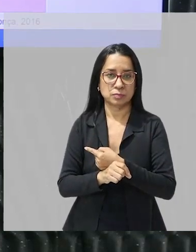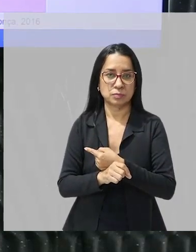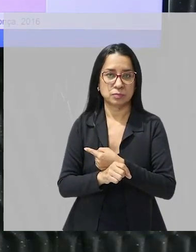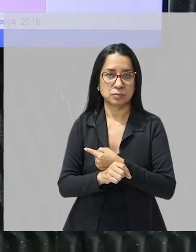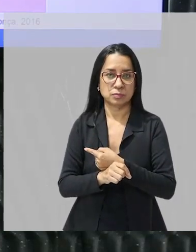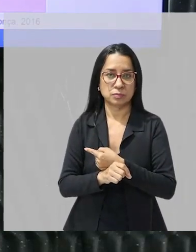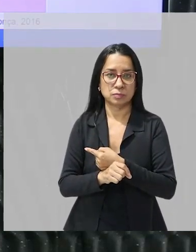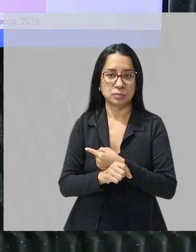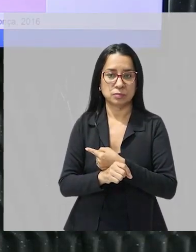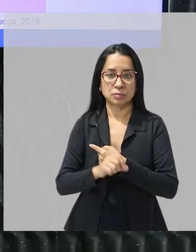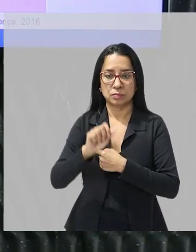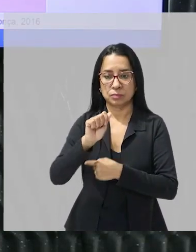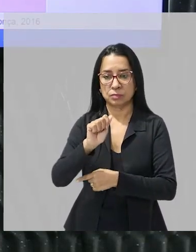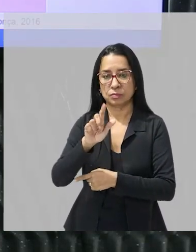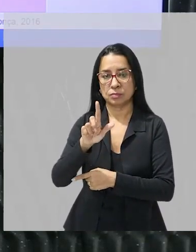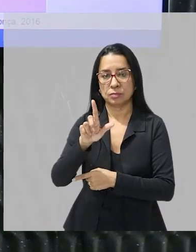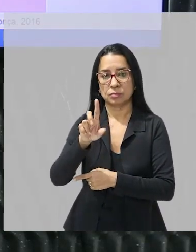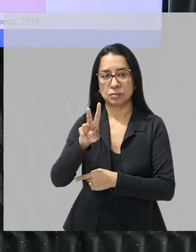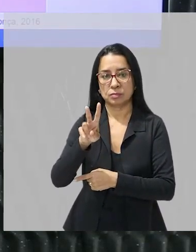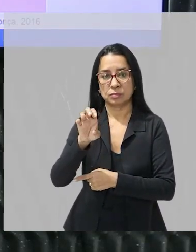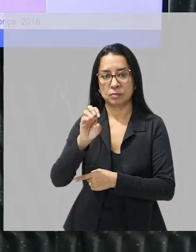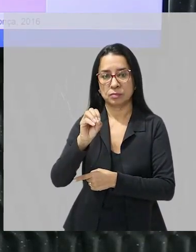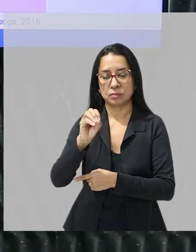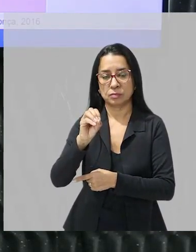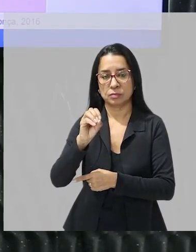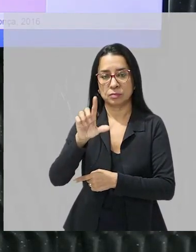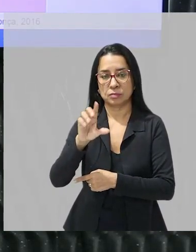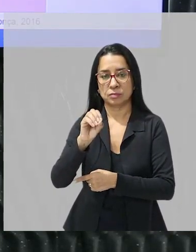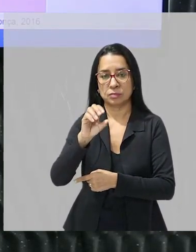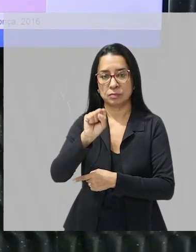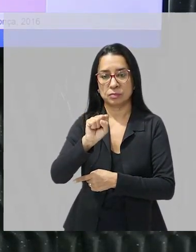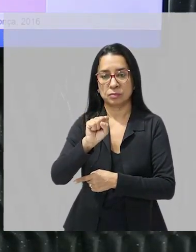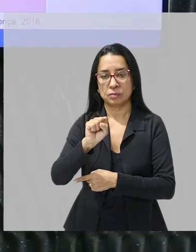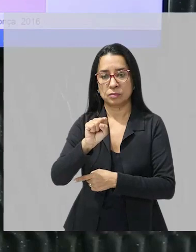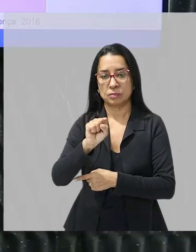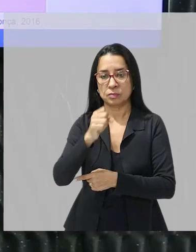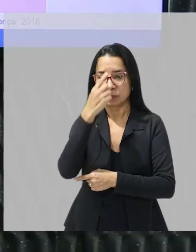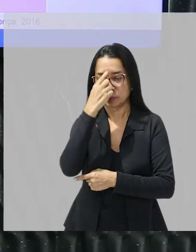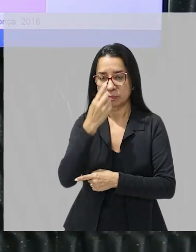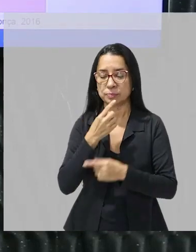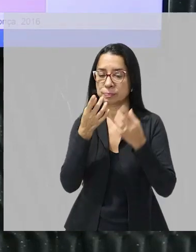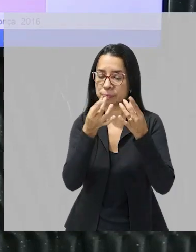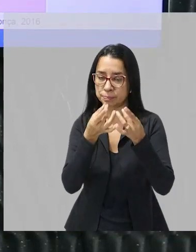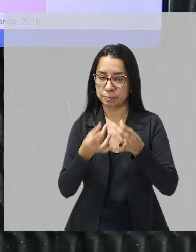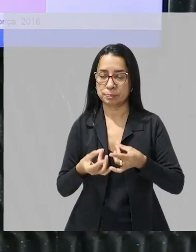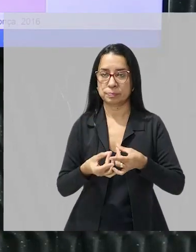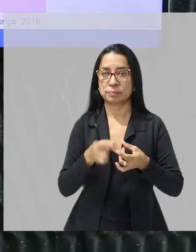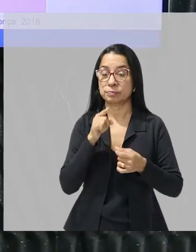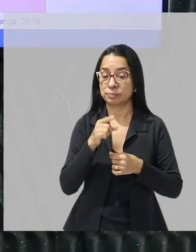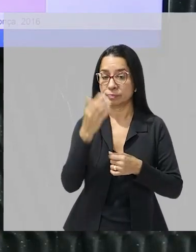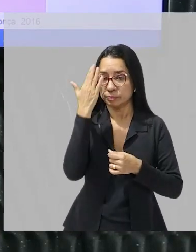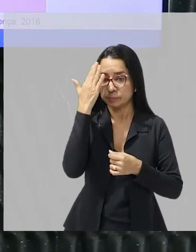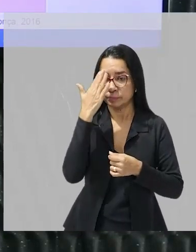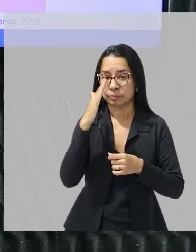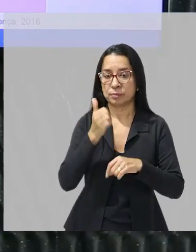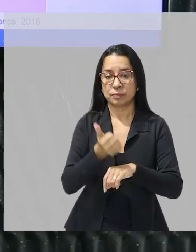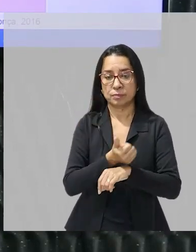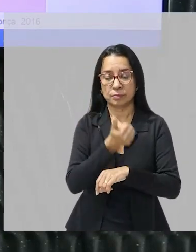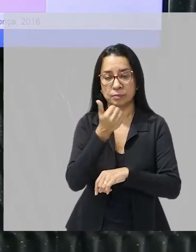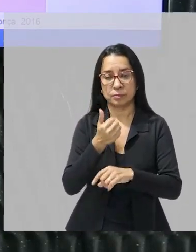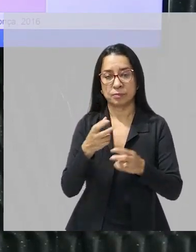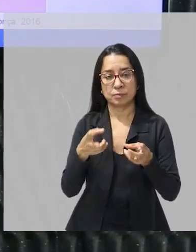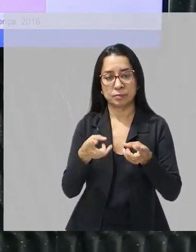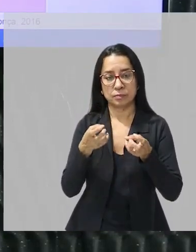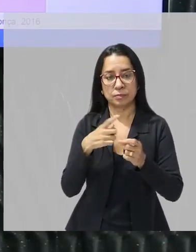ó, os alvéolos pulmonares. Aqui essa é uma imagem mais detalhada para você entender melhor. E perceba que nos alvéolos